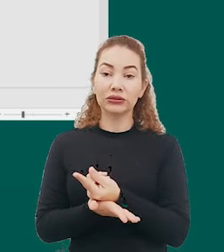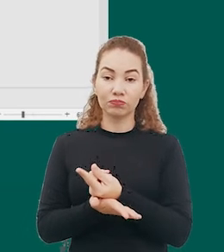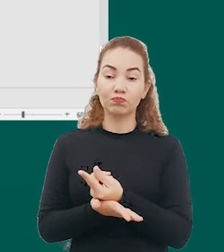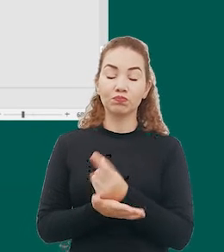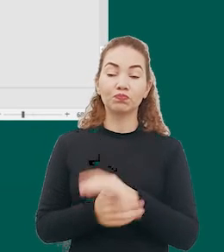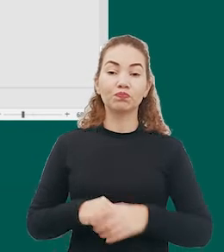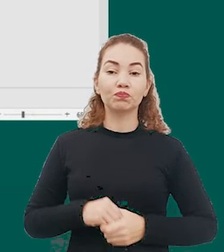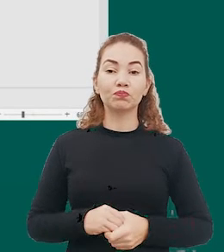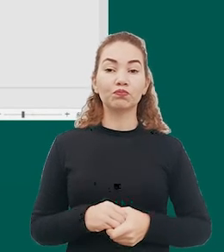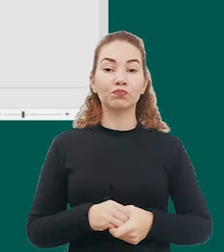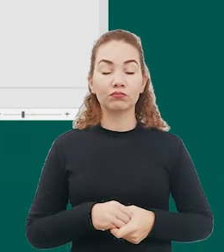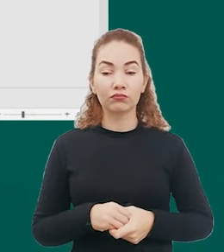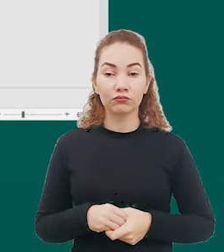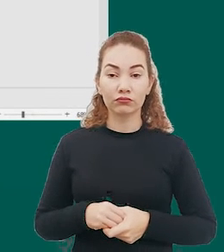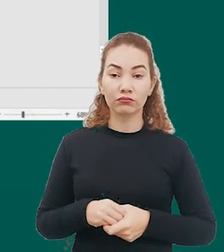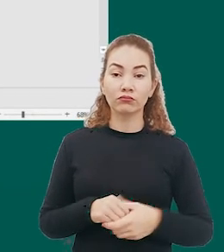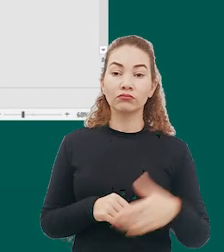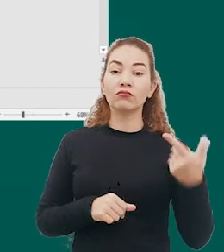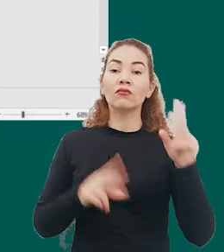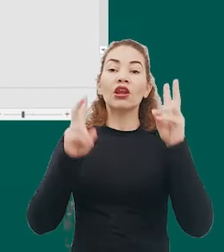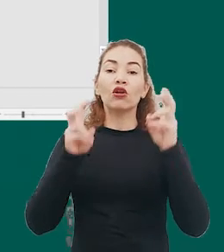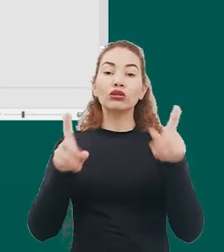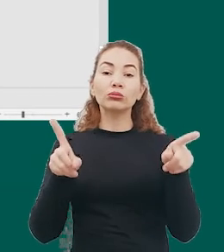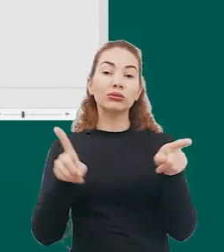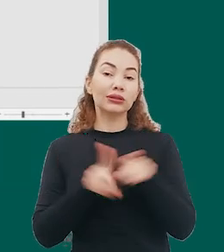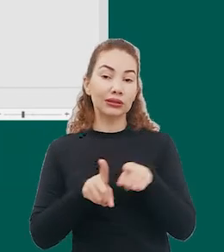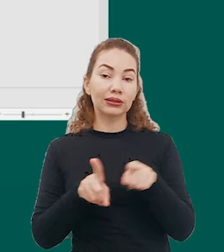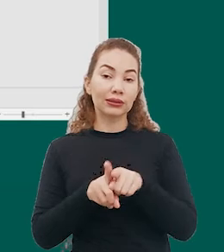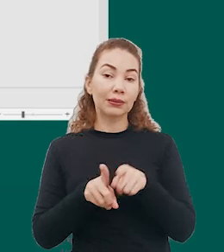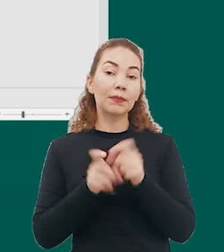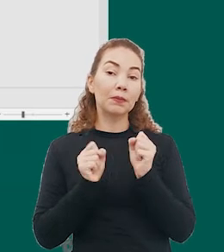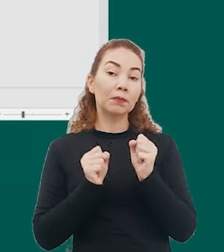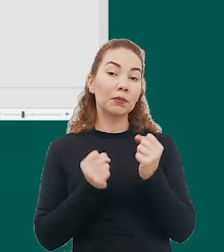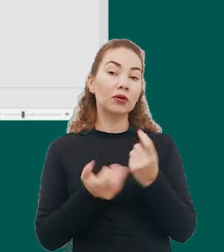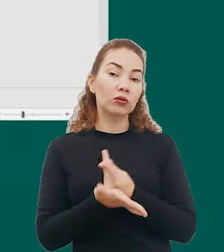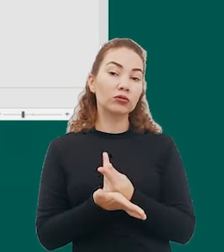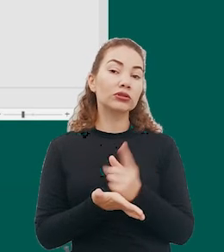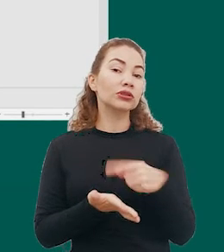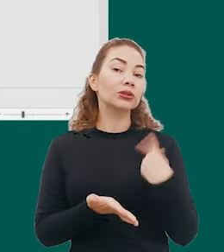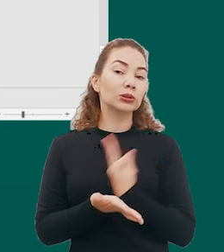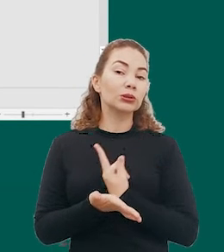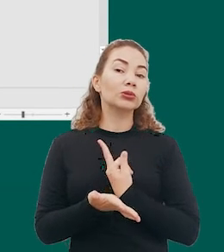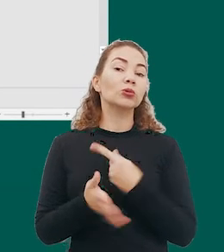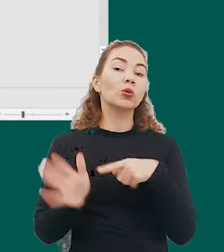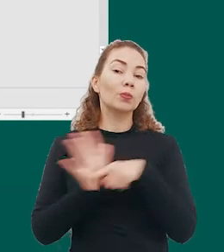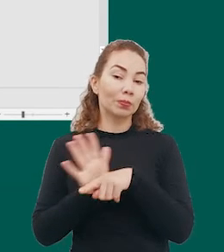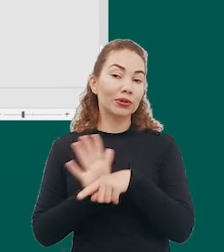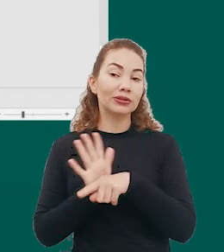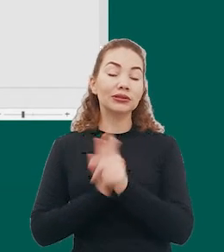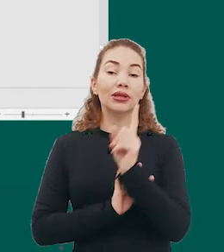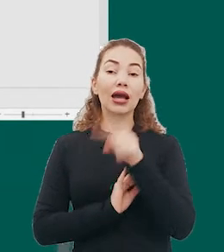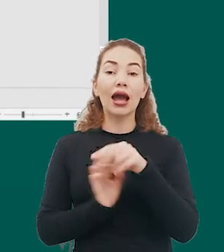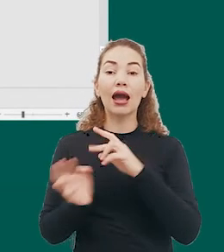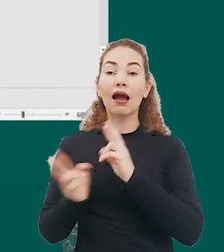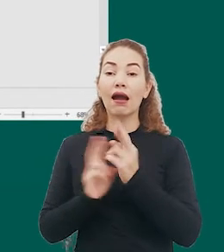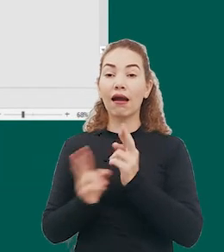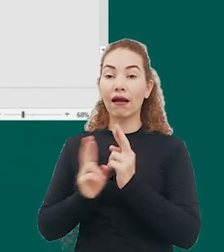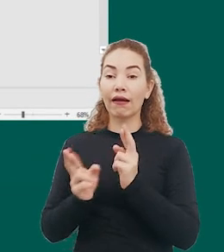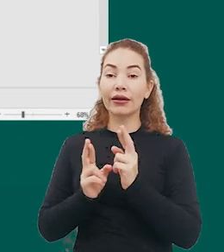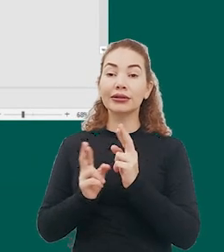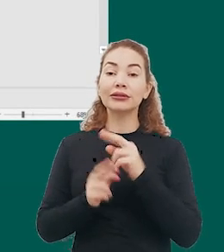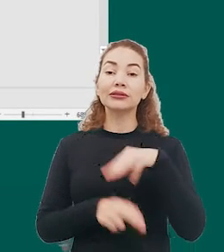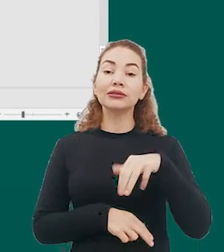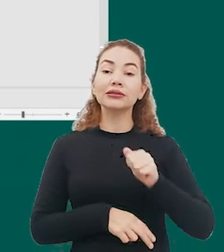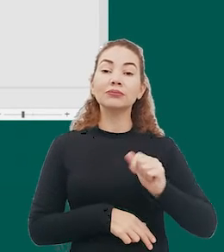pagamento. Outra questão também possível de nós consultarmos é relacionado à